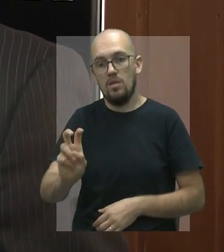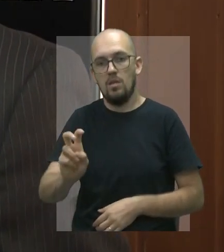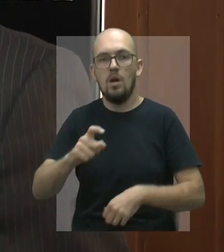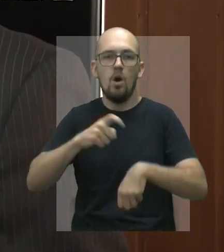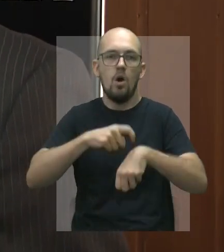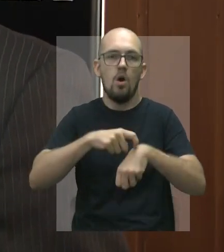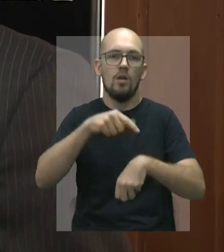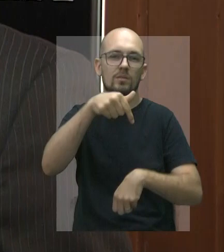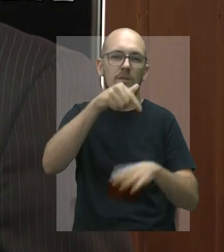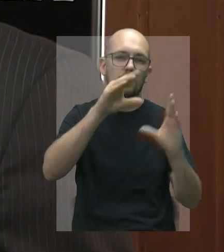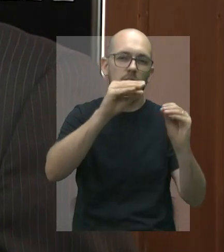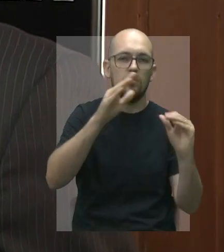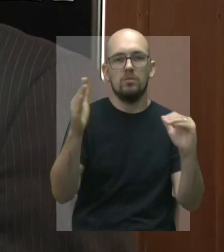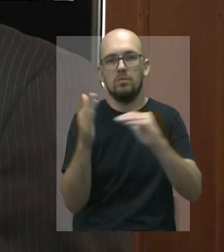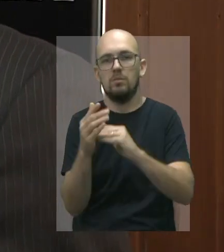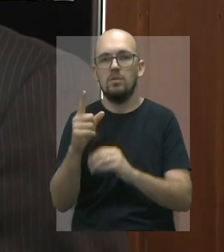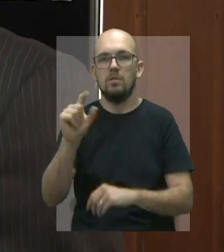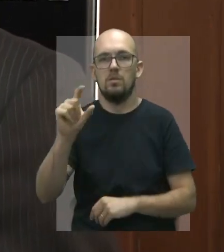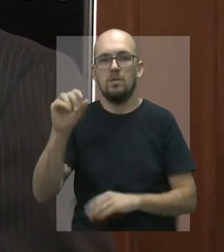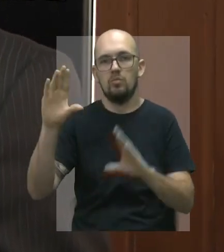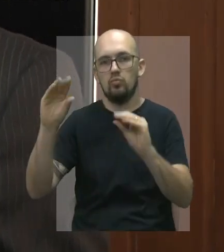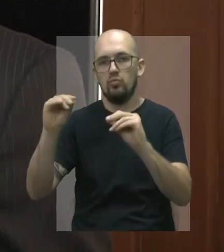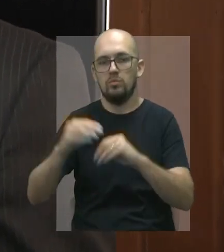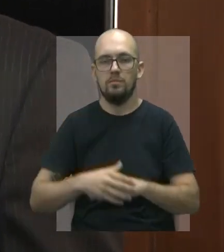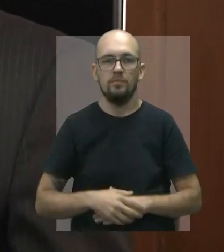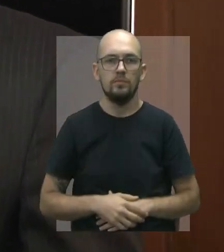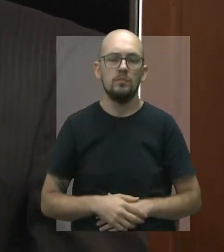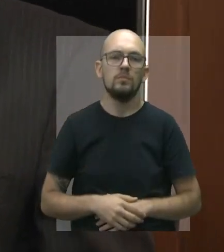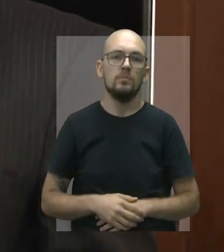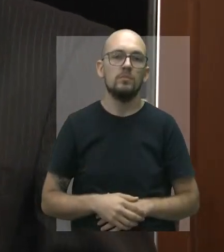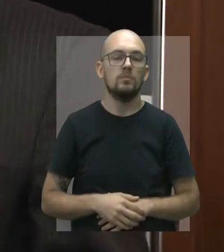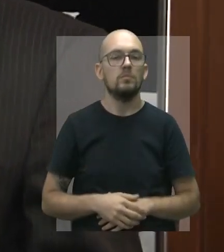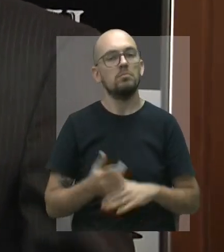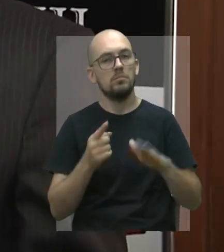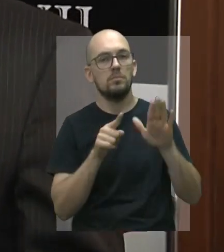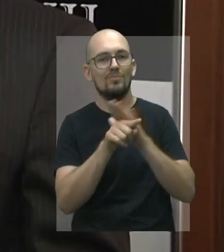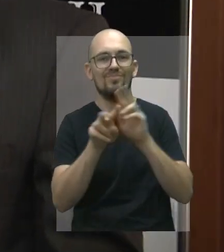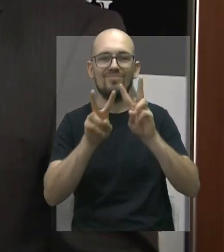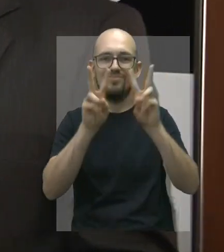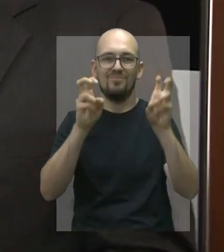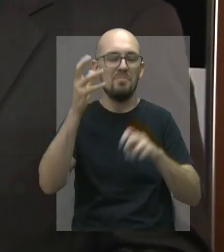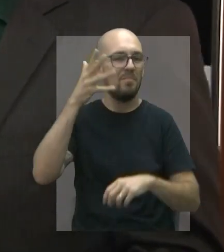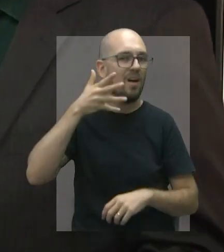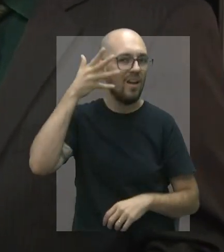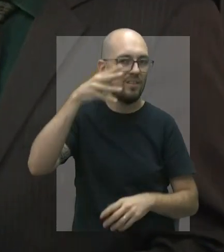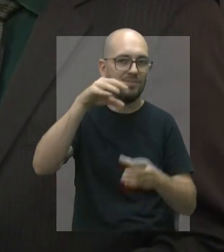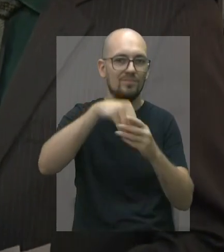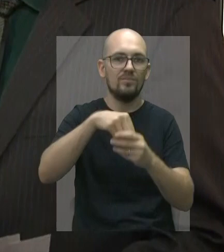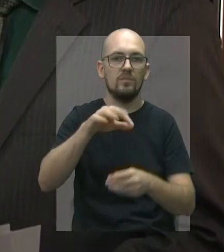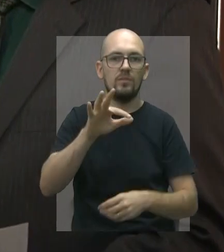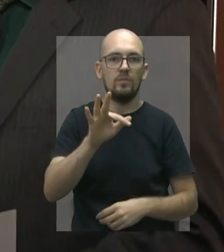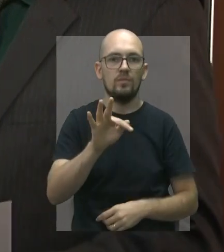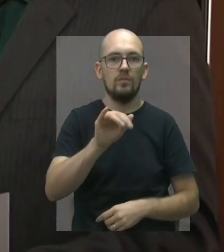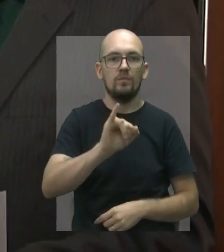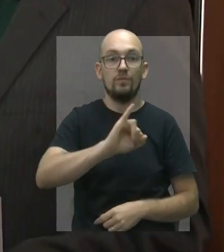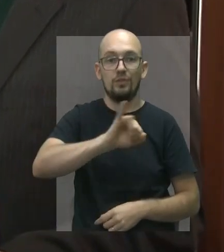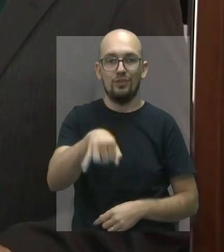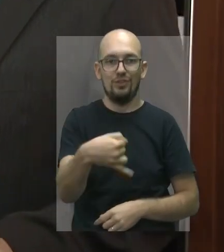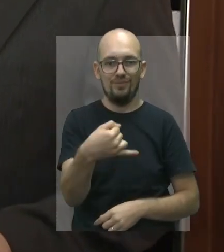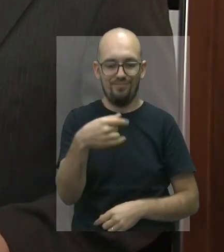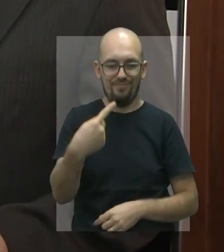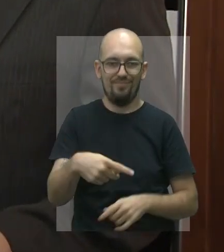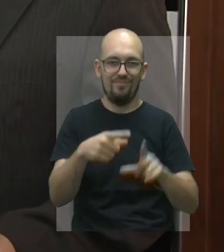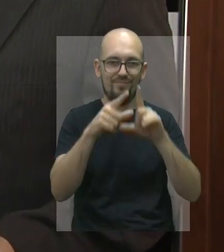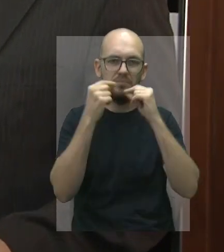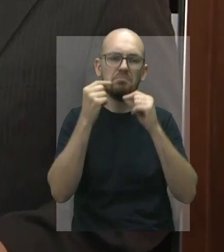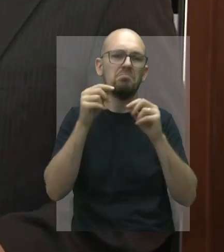às 22. Vamos falar então um pouquinho das palestras que vão acontecer durante a semana lá nas faculdades integradas de Jaú. Quais que são